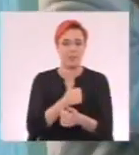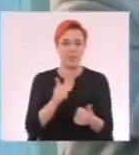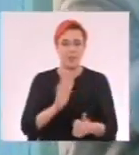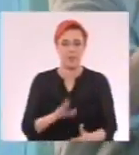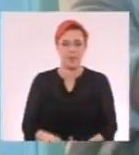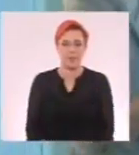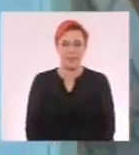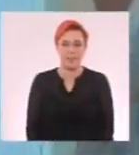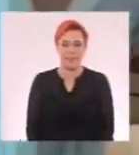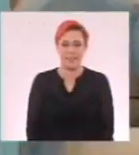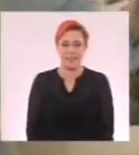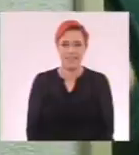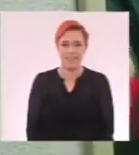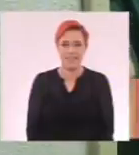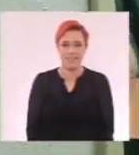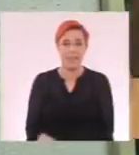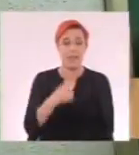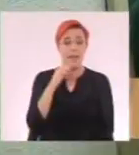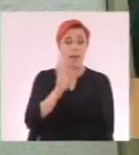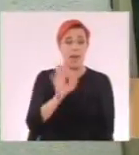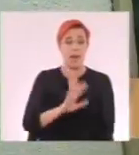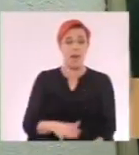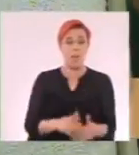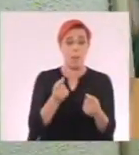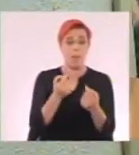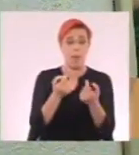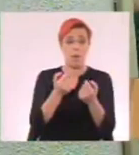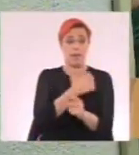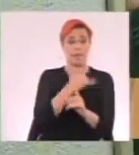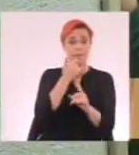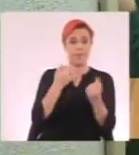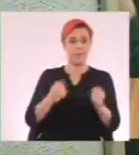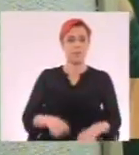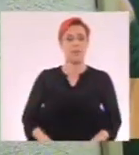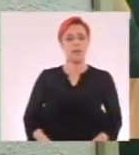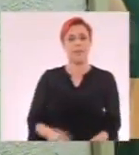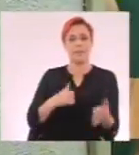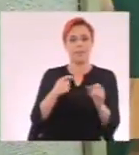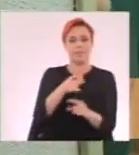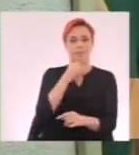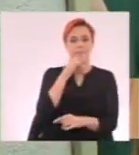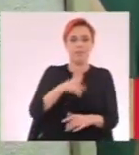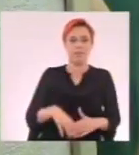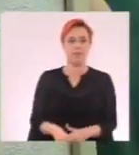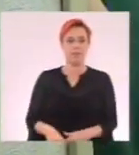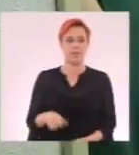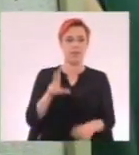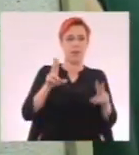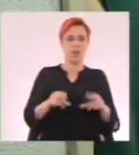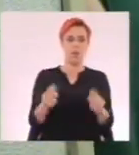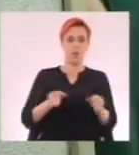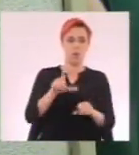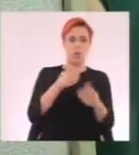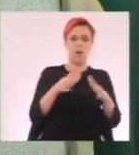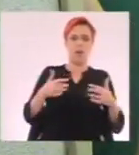Obrigado. Bruna. Ah! Olha, diz adeus para a Casa Feliz. Estás nervoso? Estou. Algarvio, não é? Tu nunca fiz nervoso na